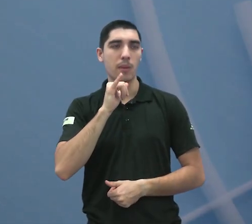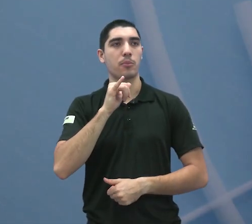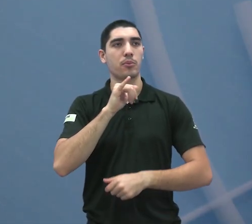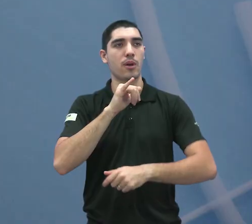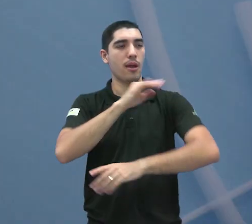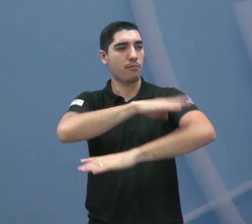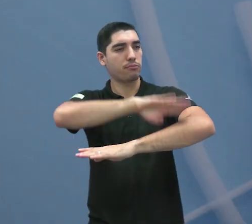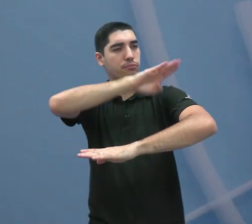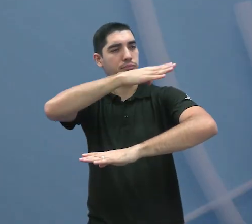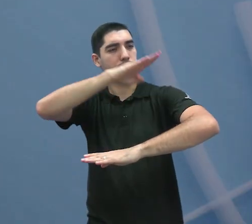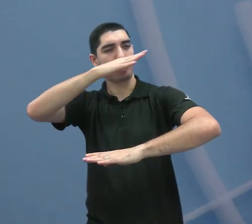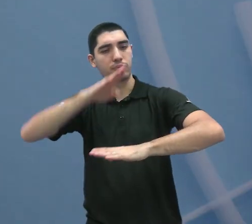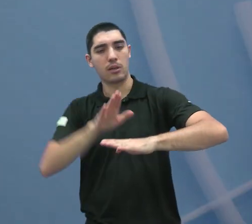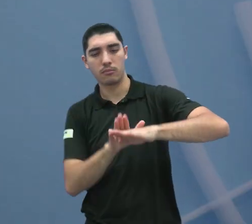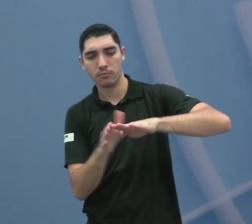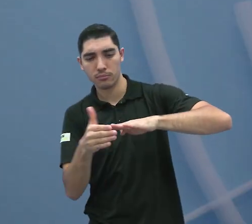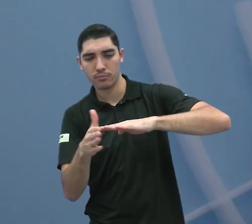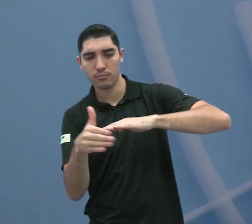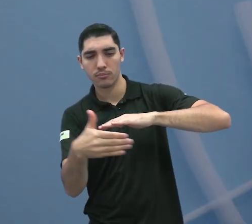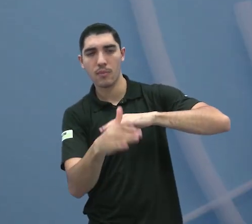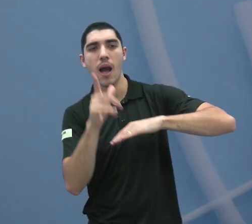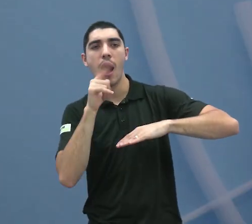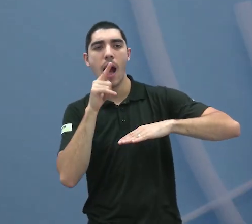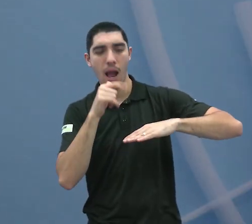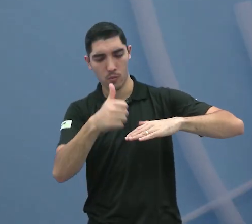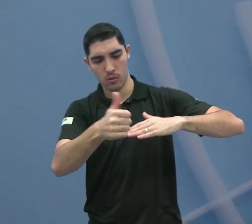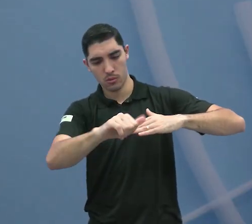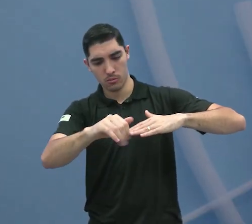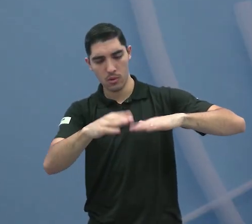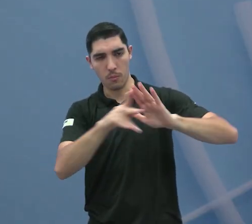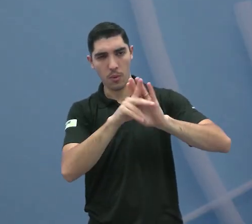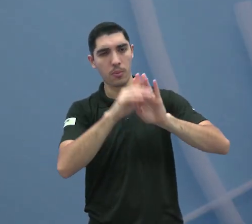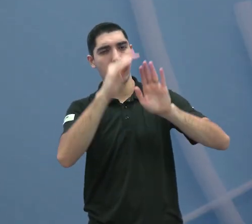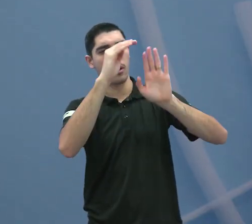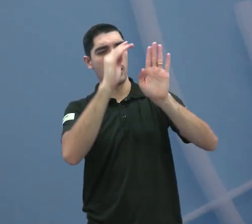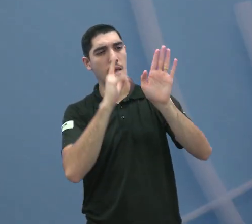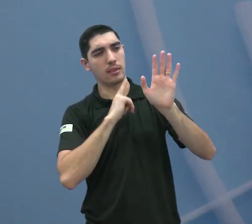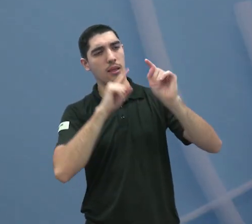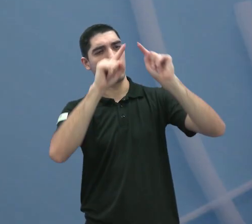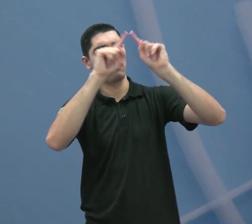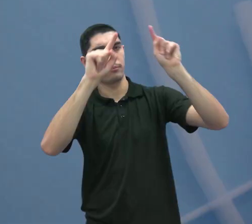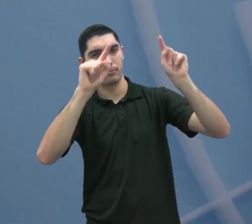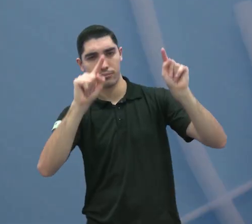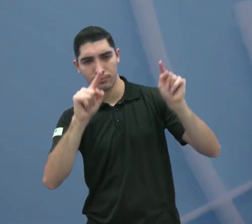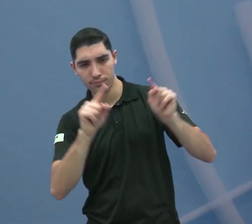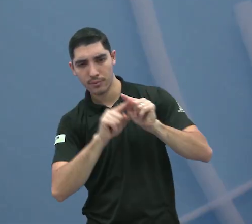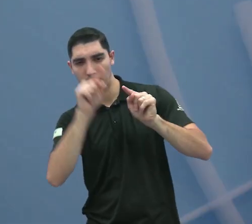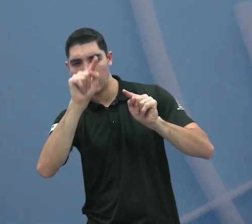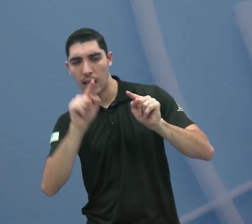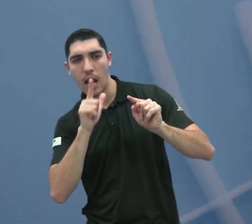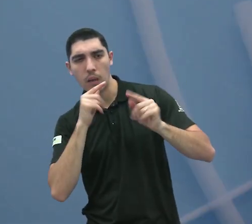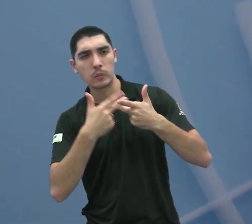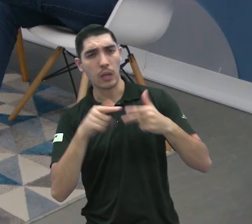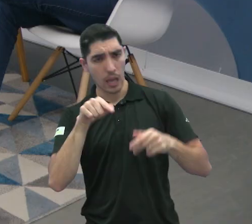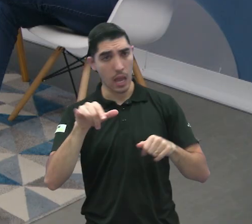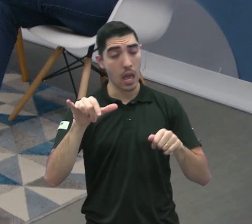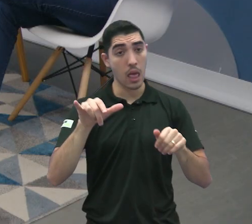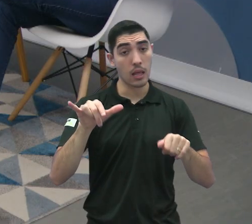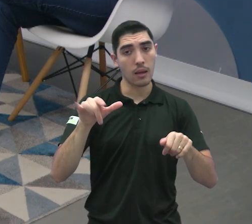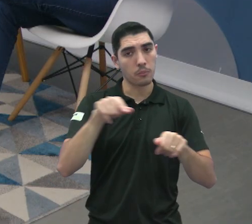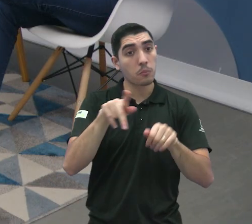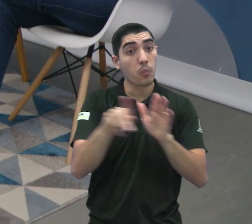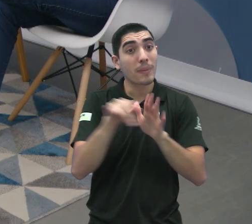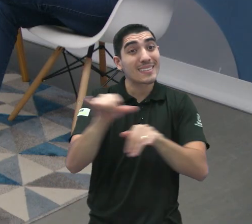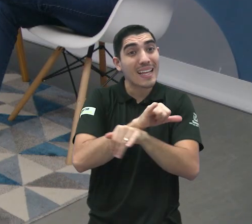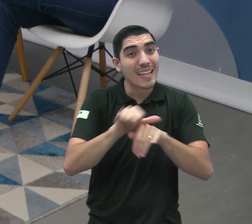costa marítima e também dos recursos naturais, isso são coisas importantes para a gente levar em consideração, pensando no futuro? São coisas,